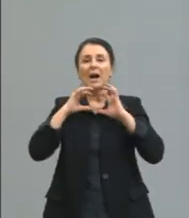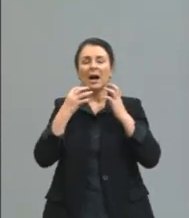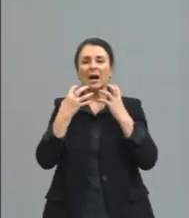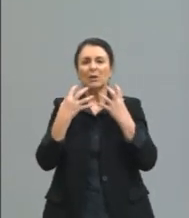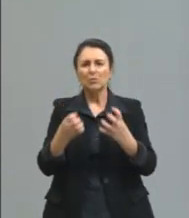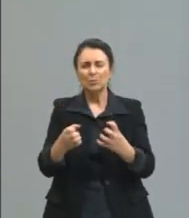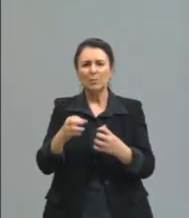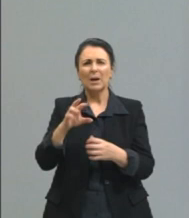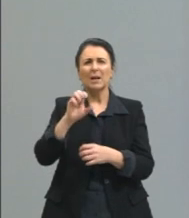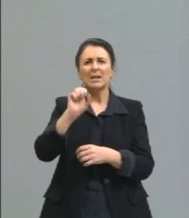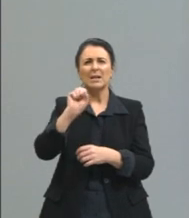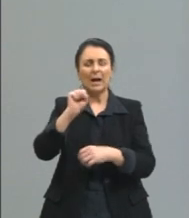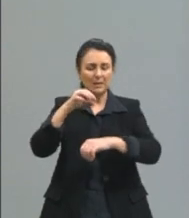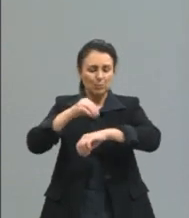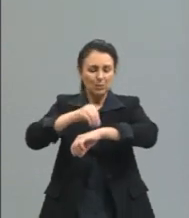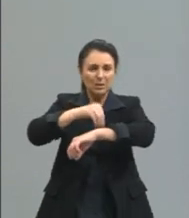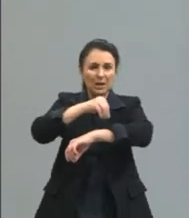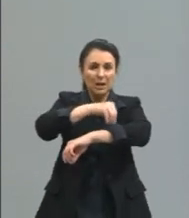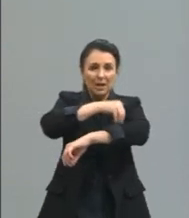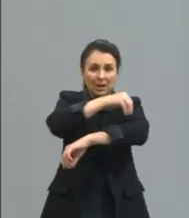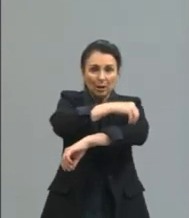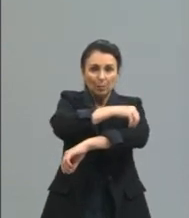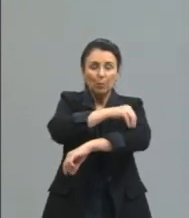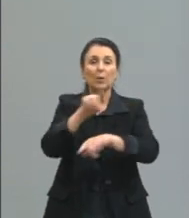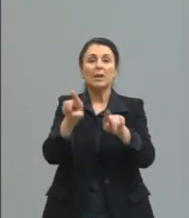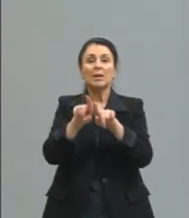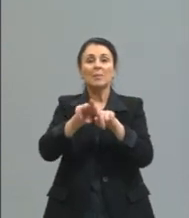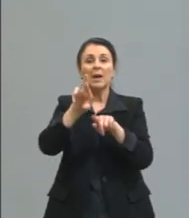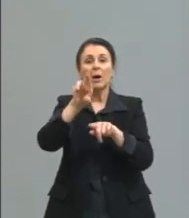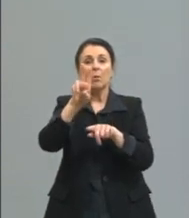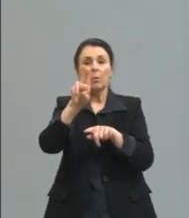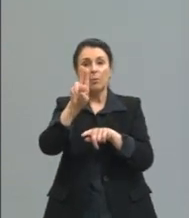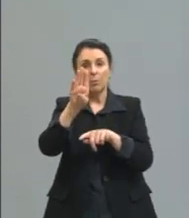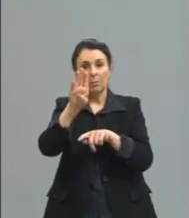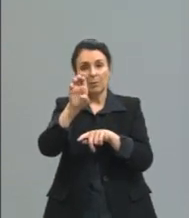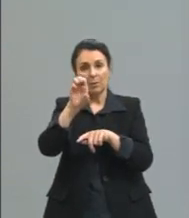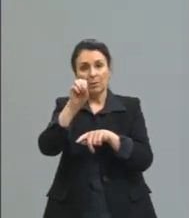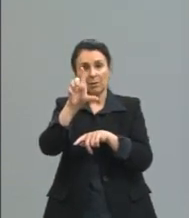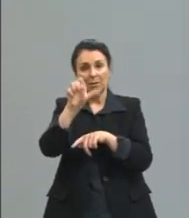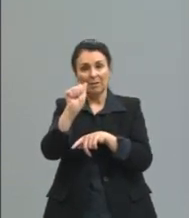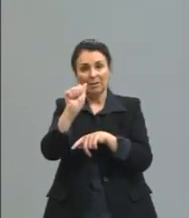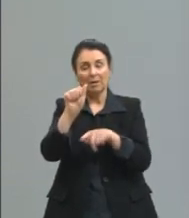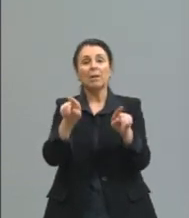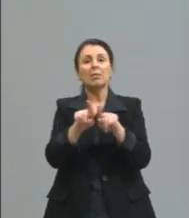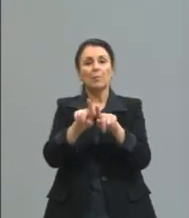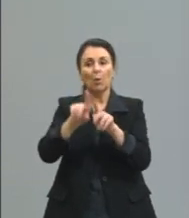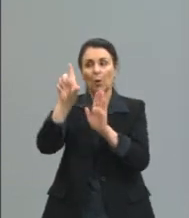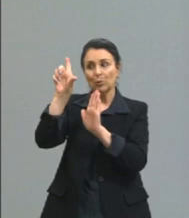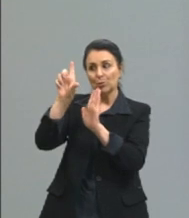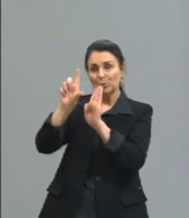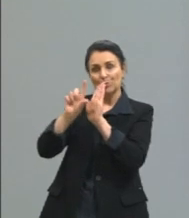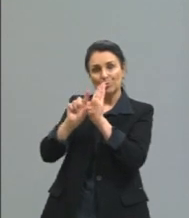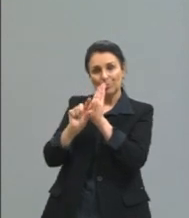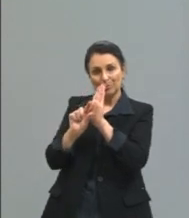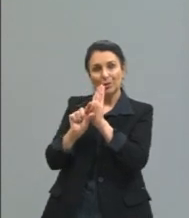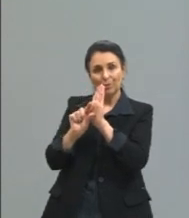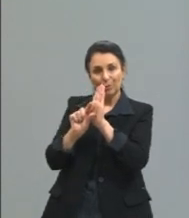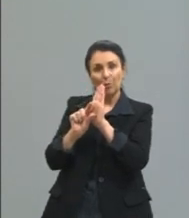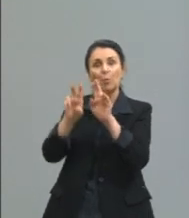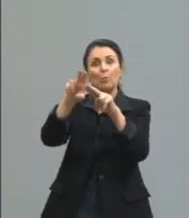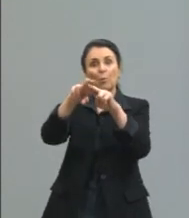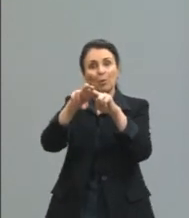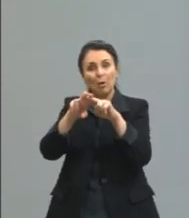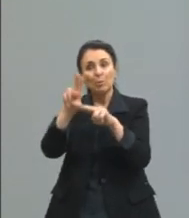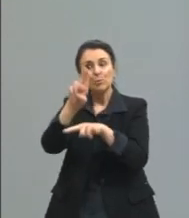sarampo e rubéola. Nós podemos ver no gráfico que diminuiu bastante o número de casos conforme a